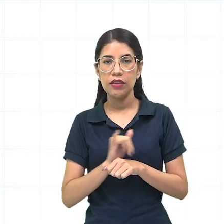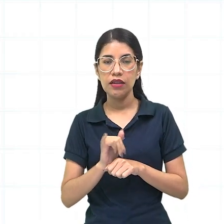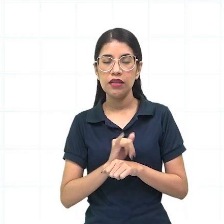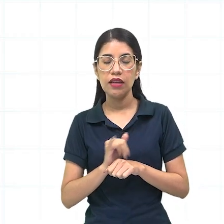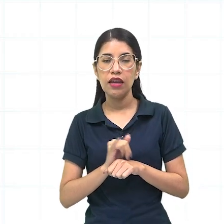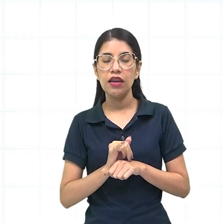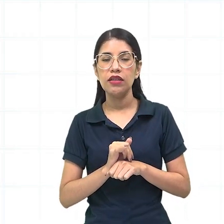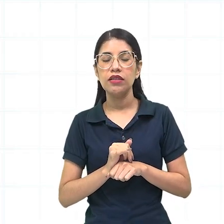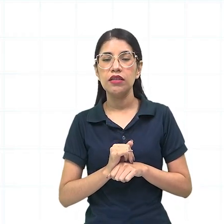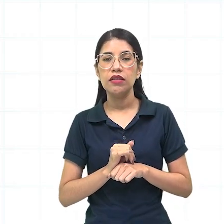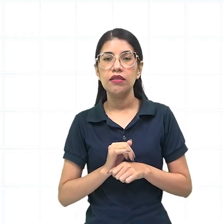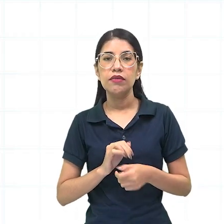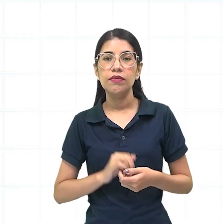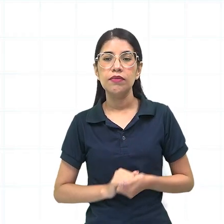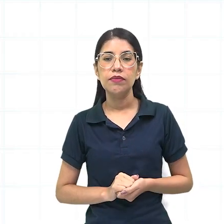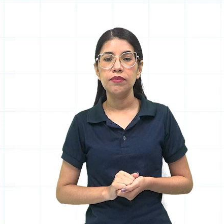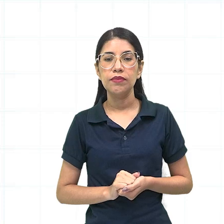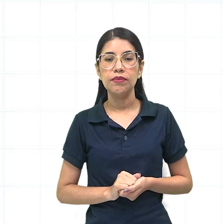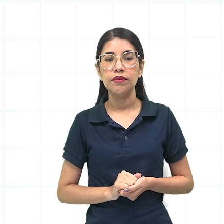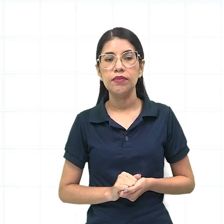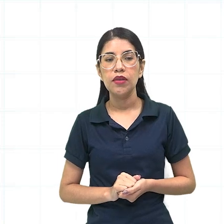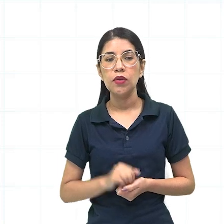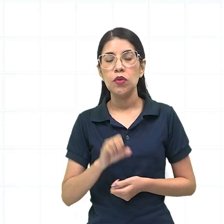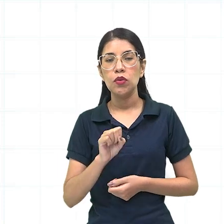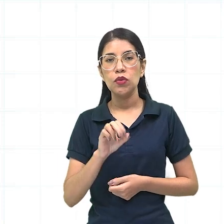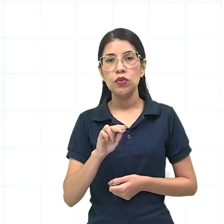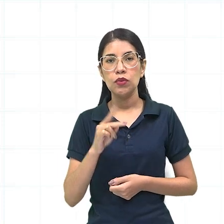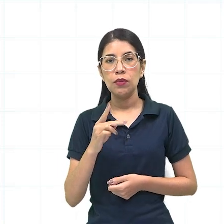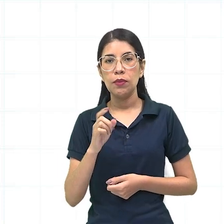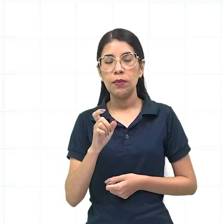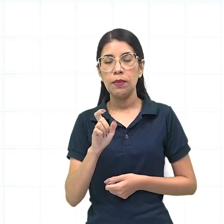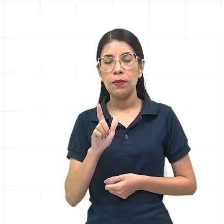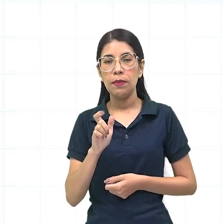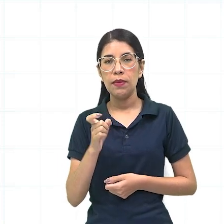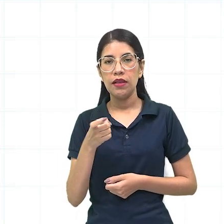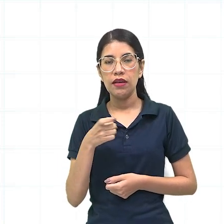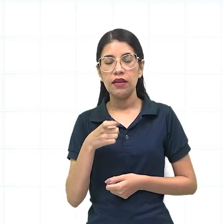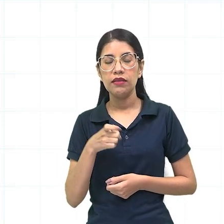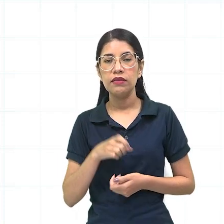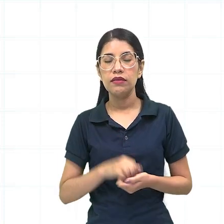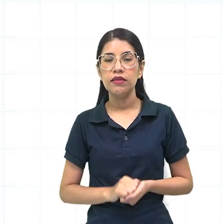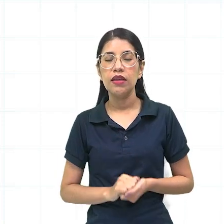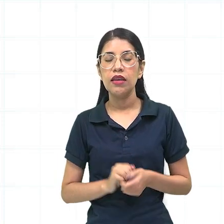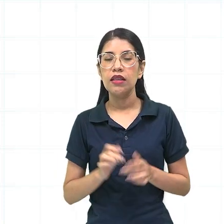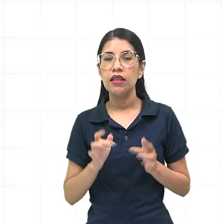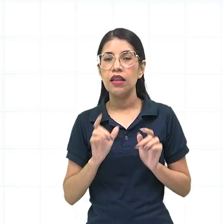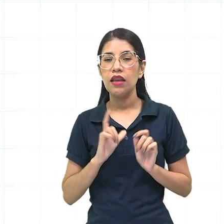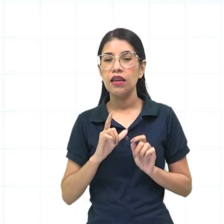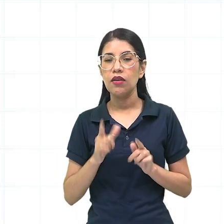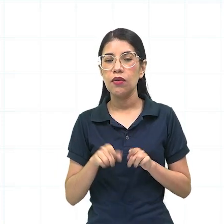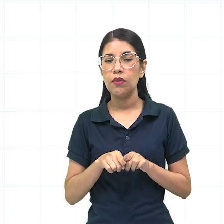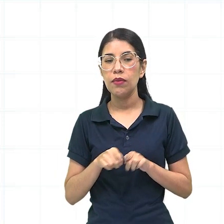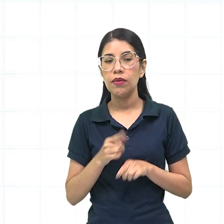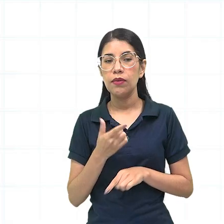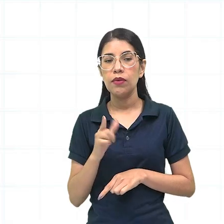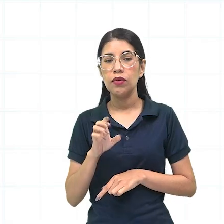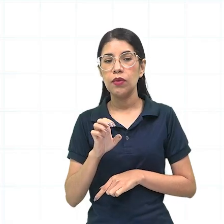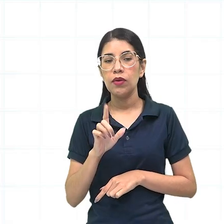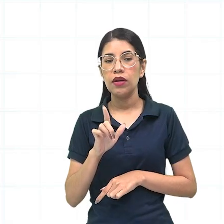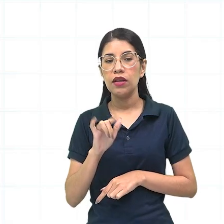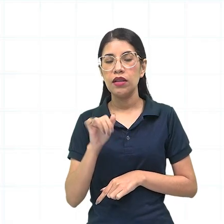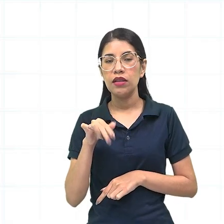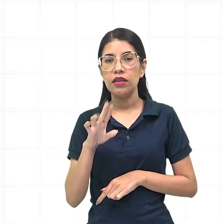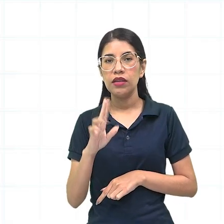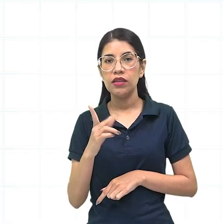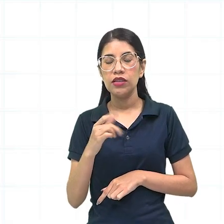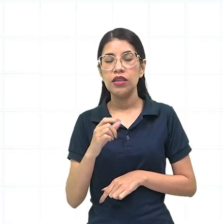de cintura e o clinch, onde os lutadores ficam em contato próximo, tentando derrubar o